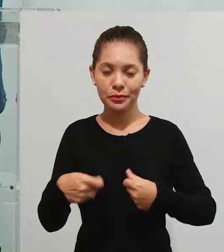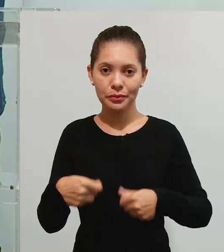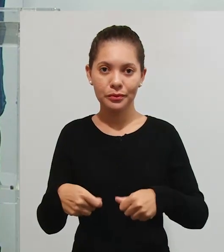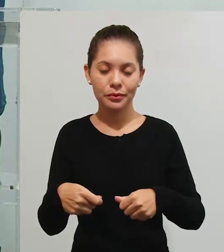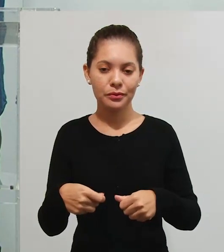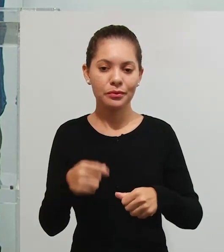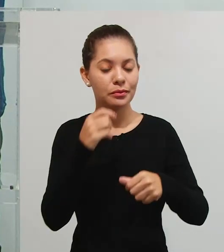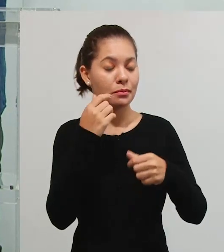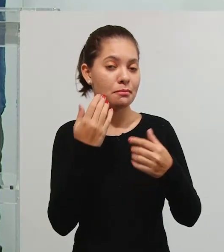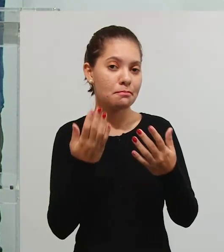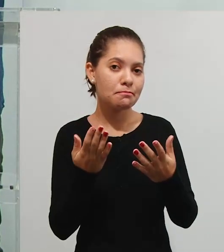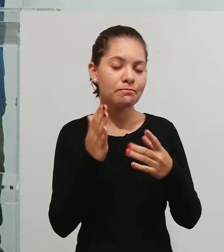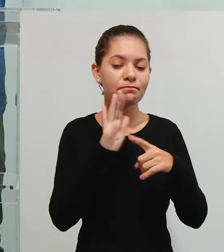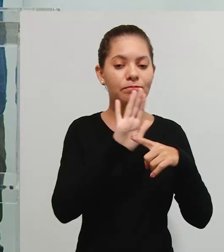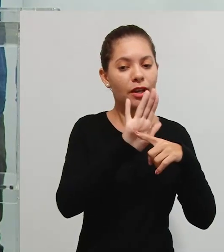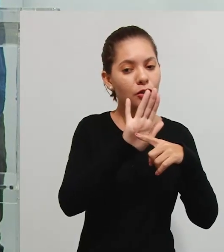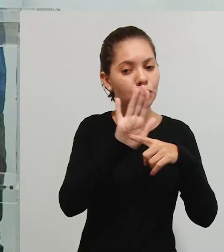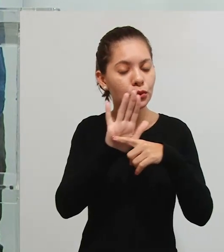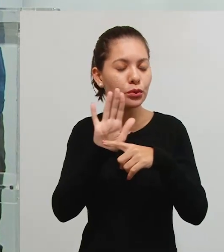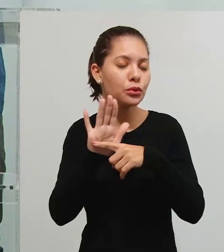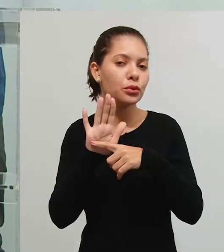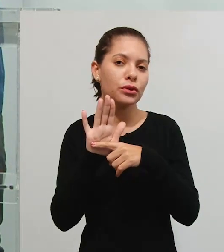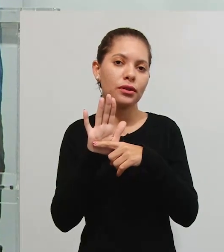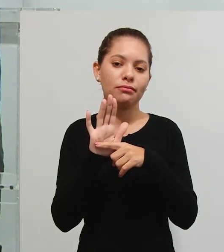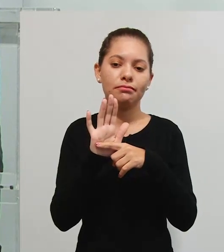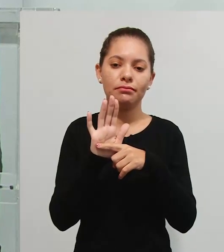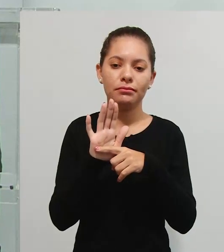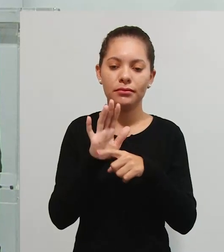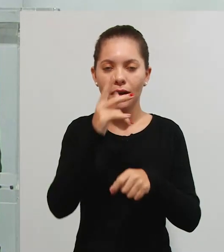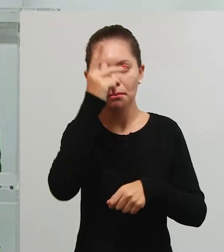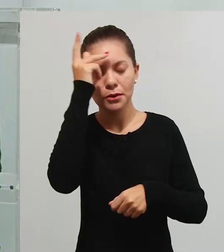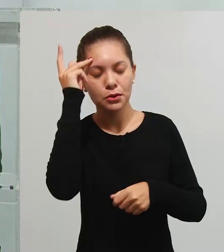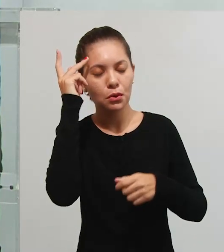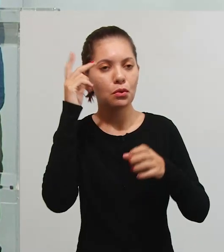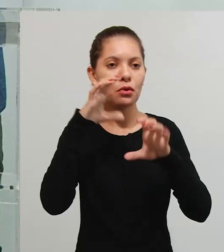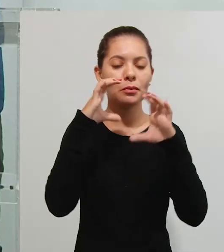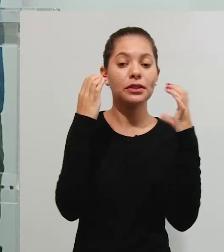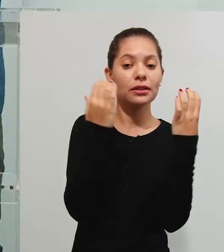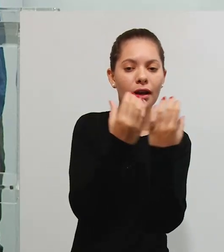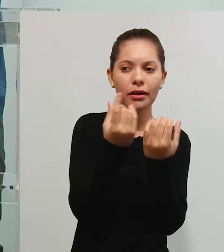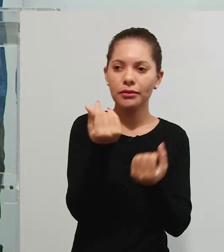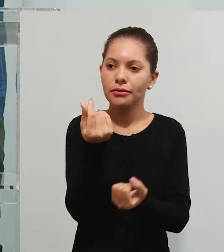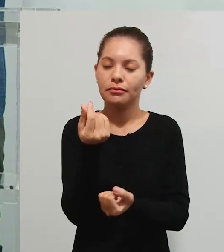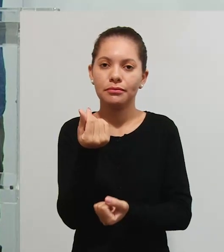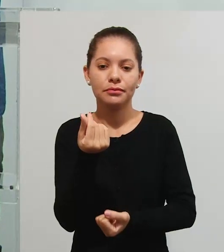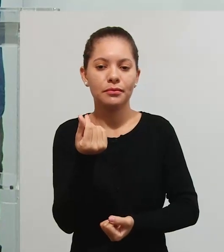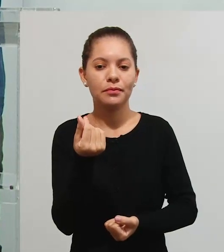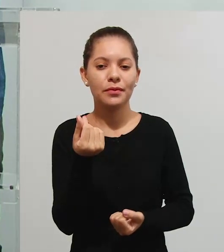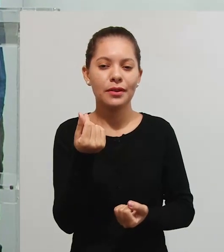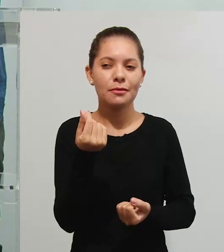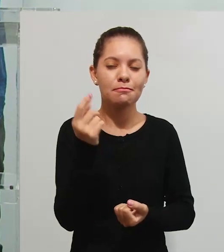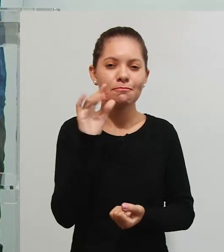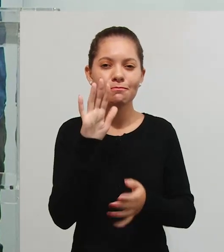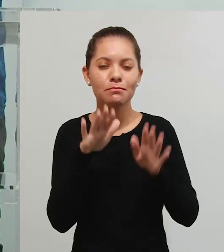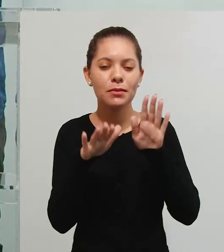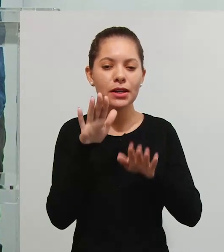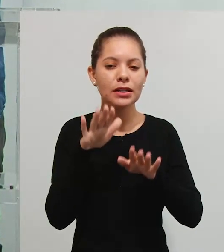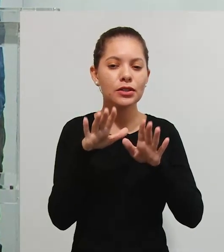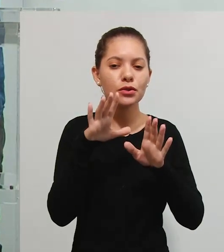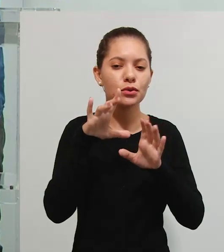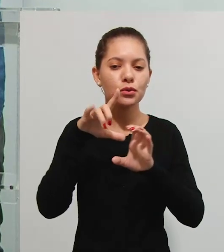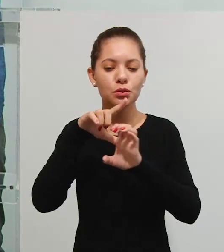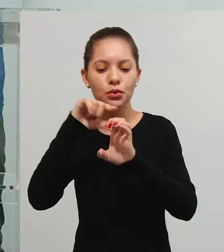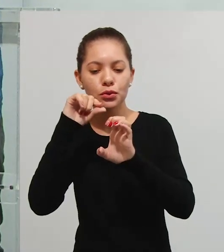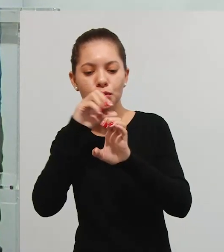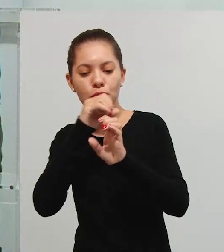Em contrapartida, ela dá um suporte, ela atende uma necessidade de determinada comunidade ou região. Mas você